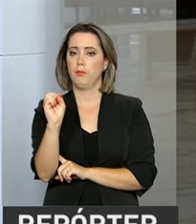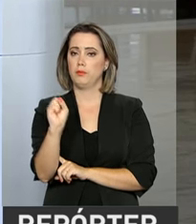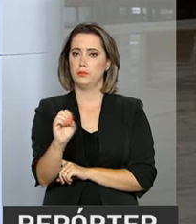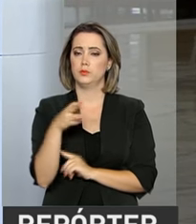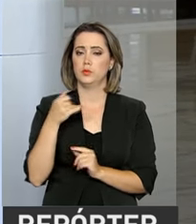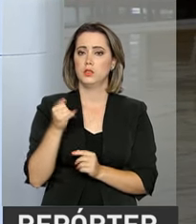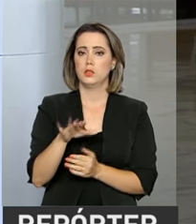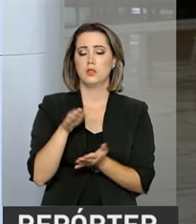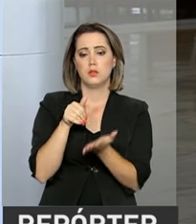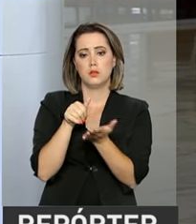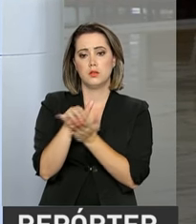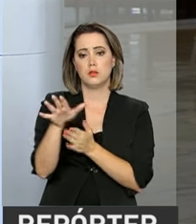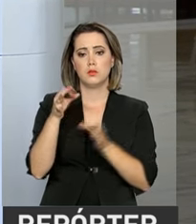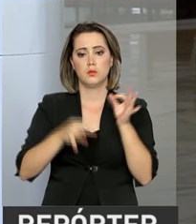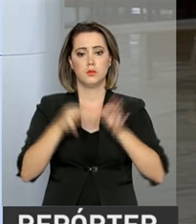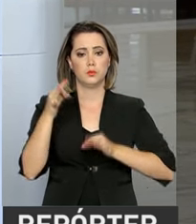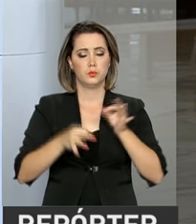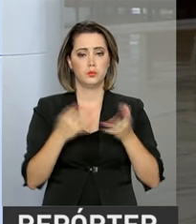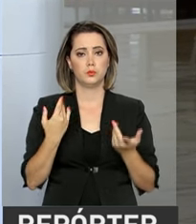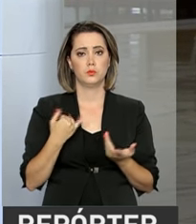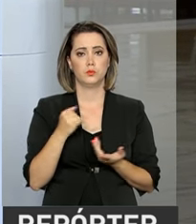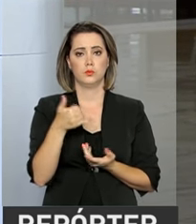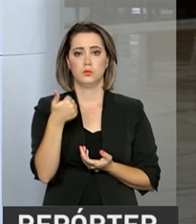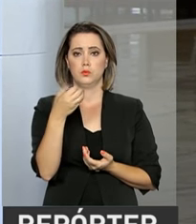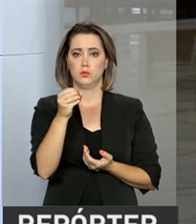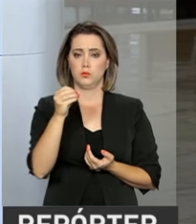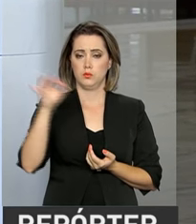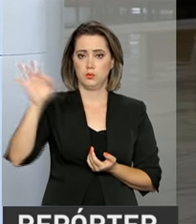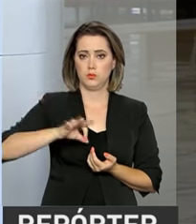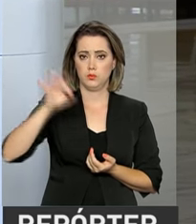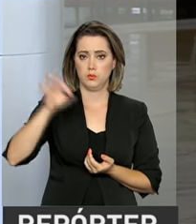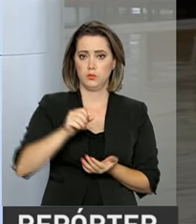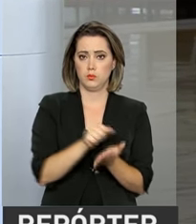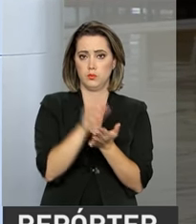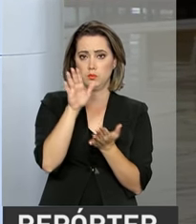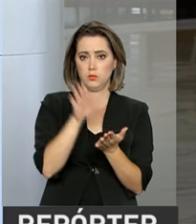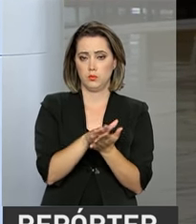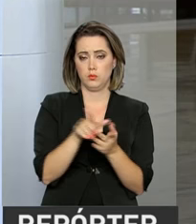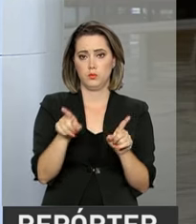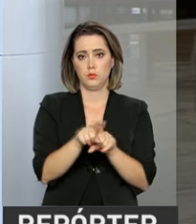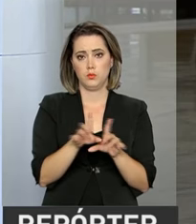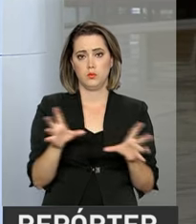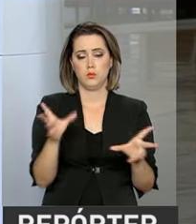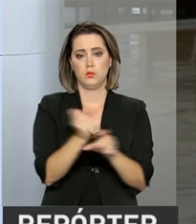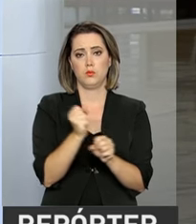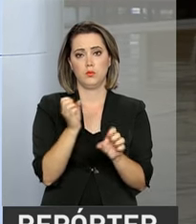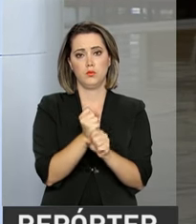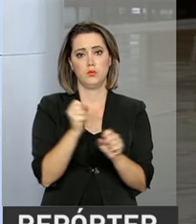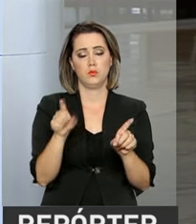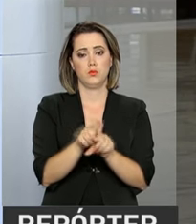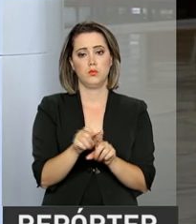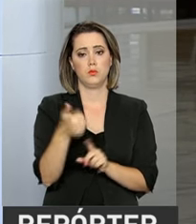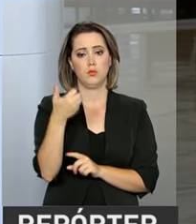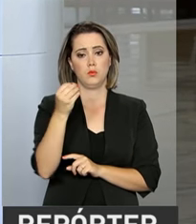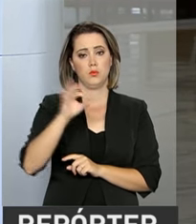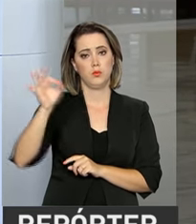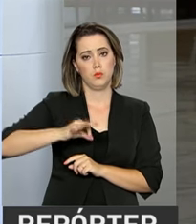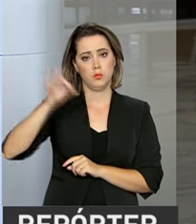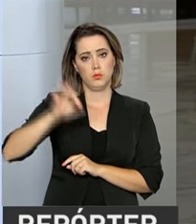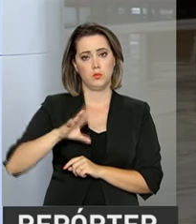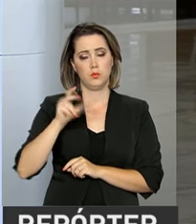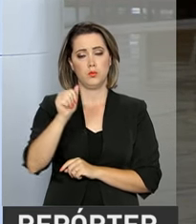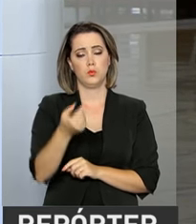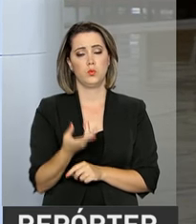da demissão sem justa causa, esse 100% da multa, além do saldo de 10% que estiver na